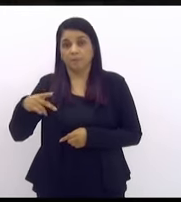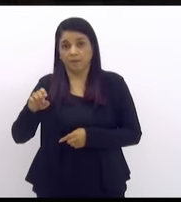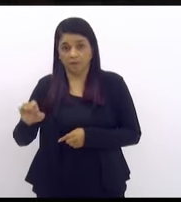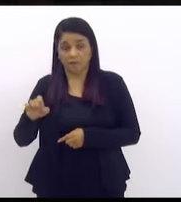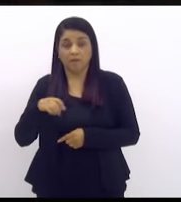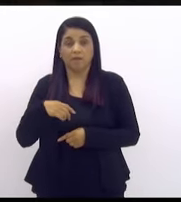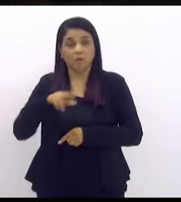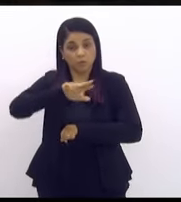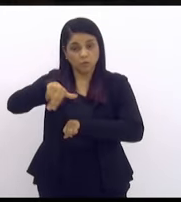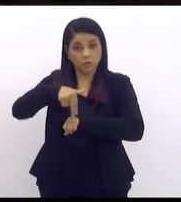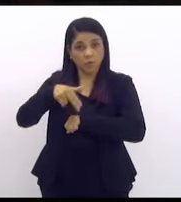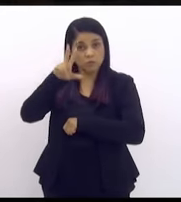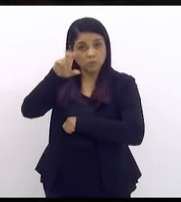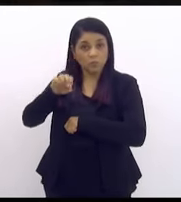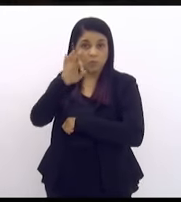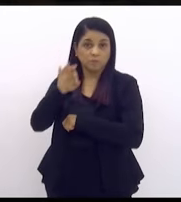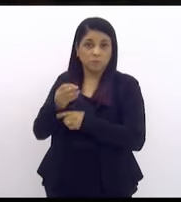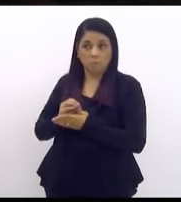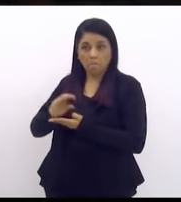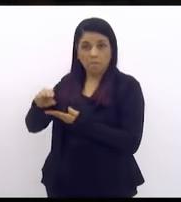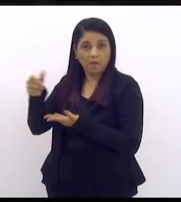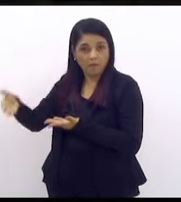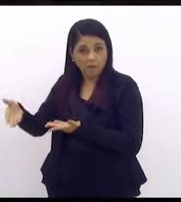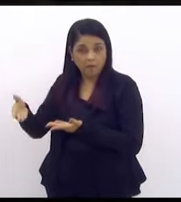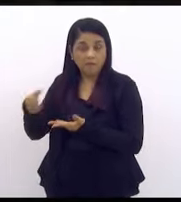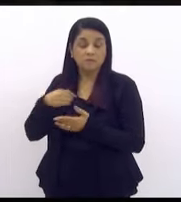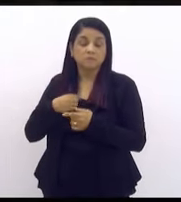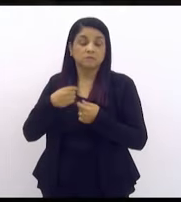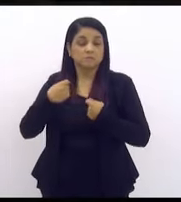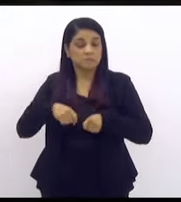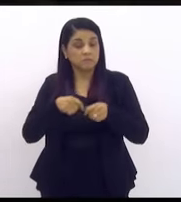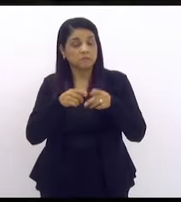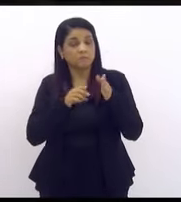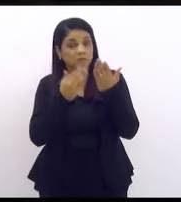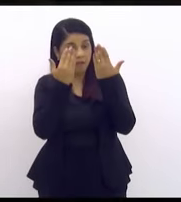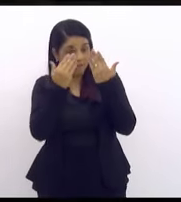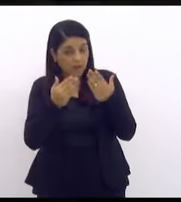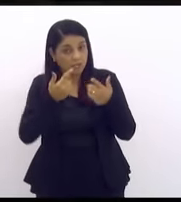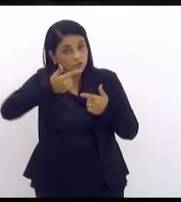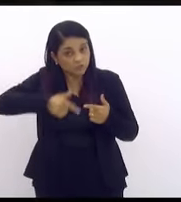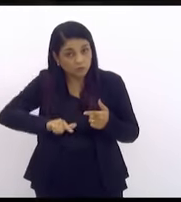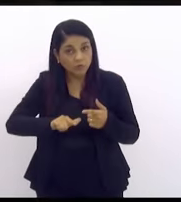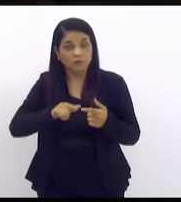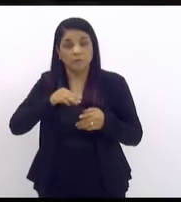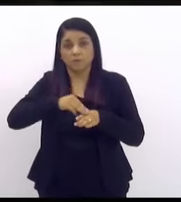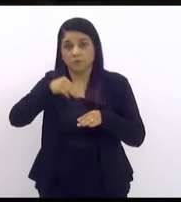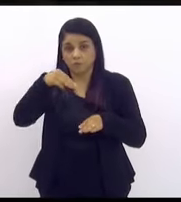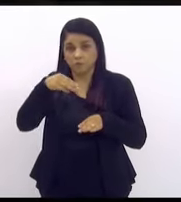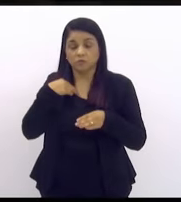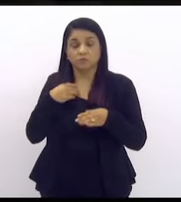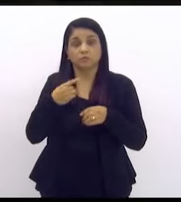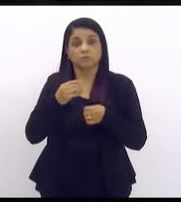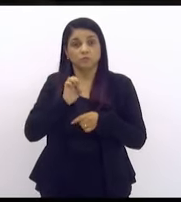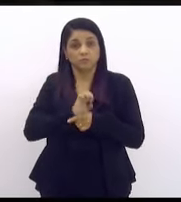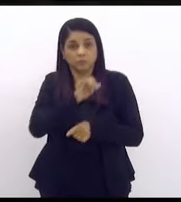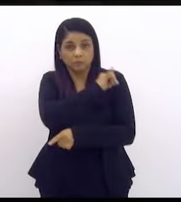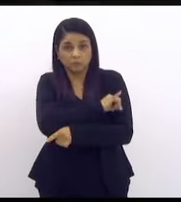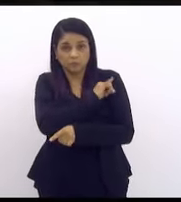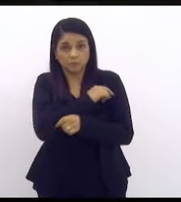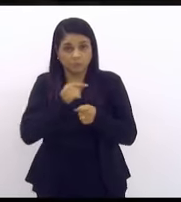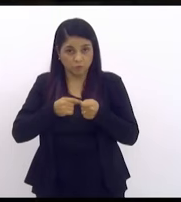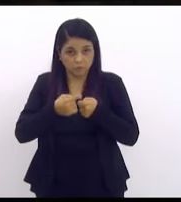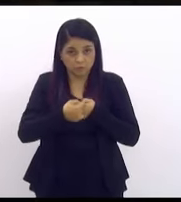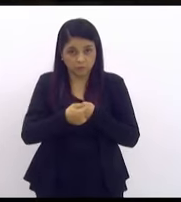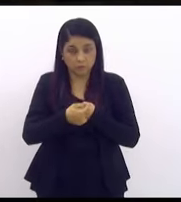50%. Se revermos essa metodologia, o Estado do Rio de Janeiro e seus municípios